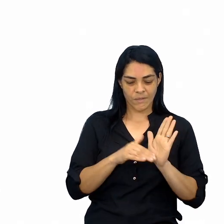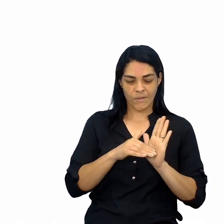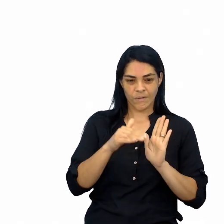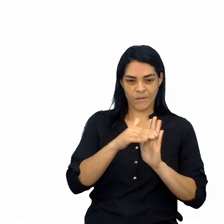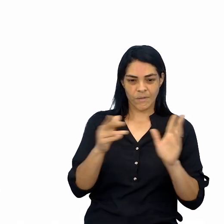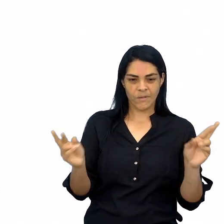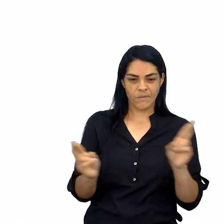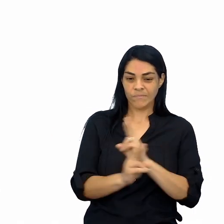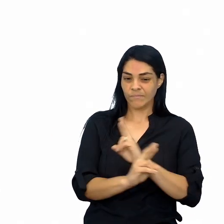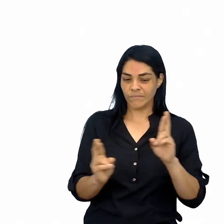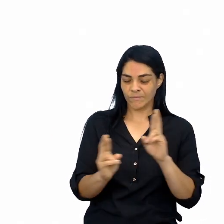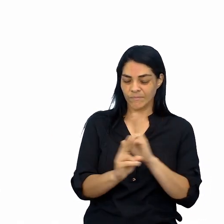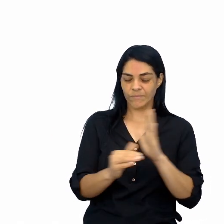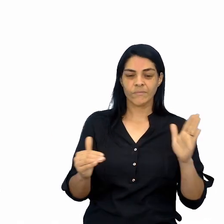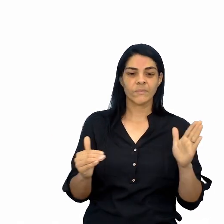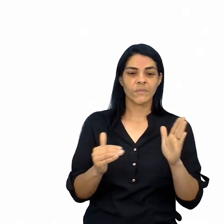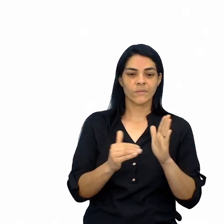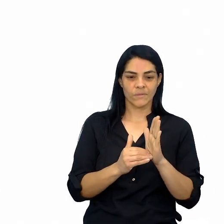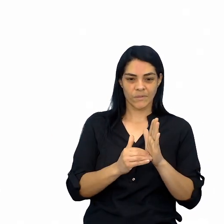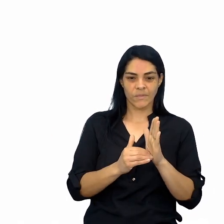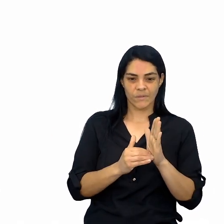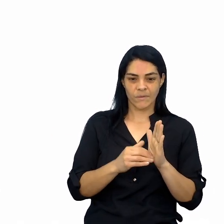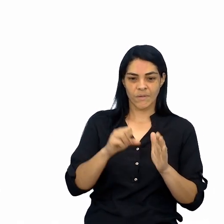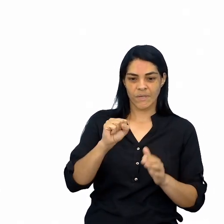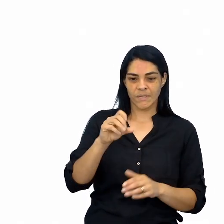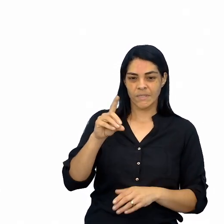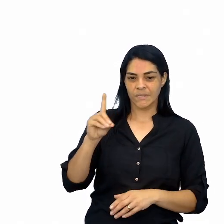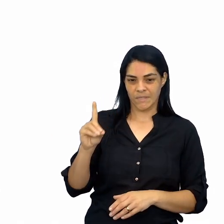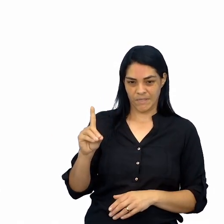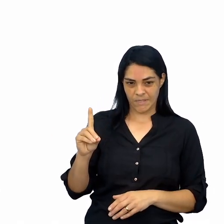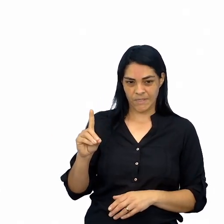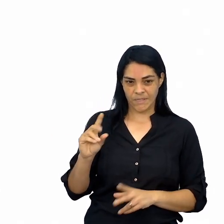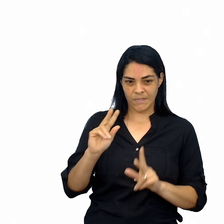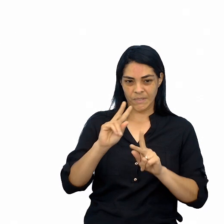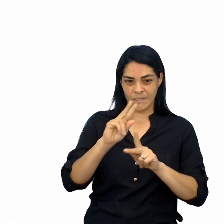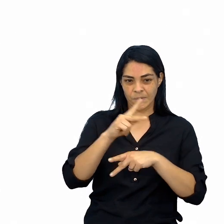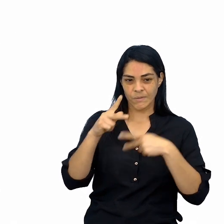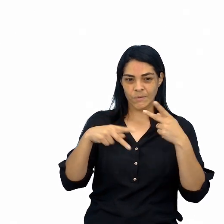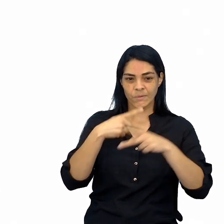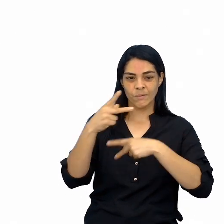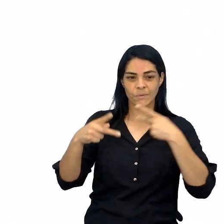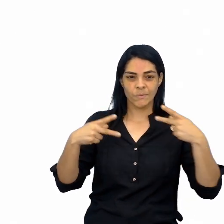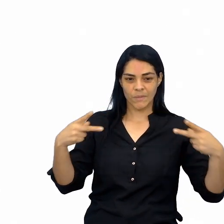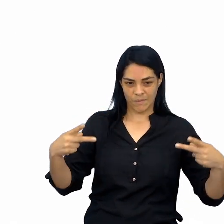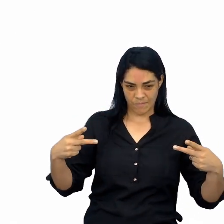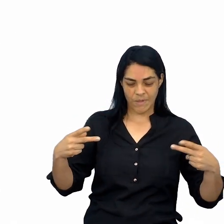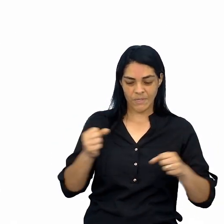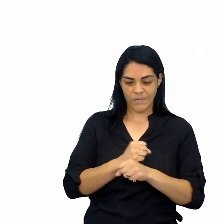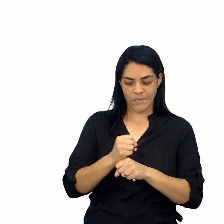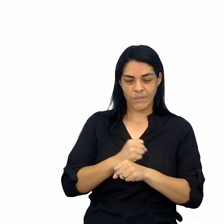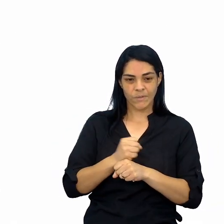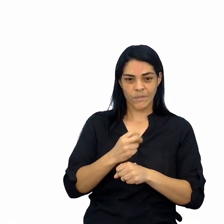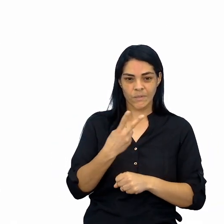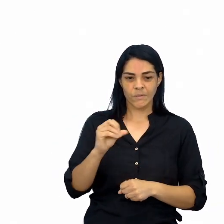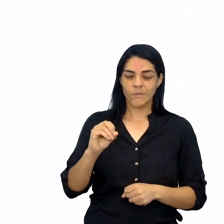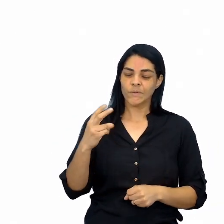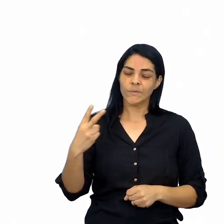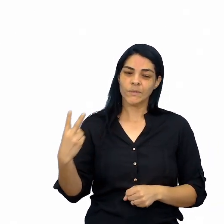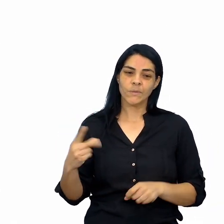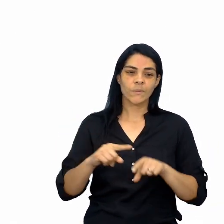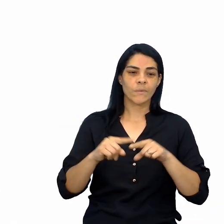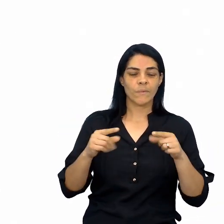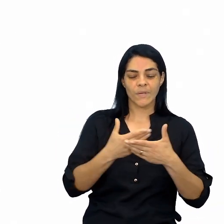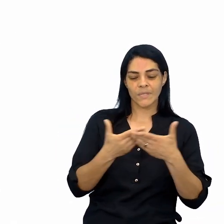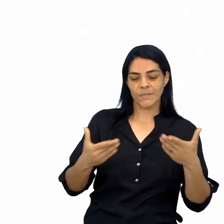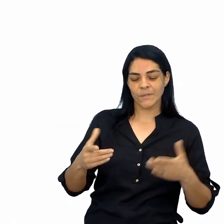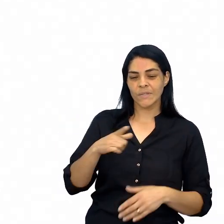relativa à última SD do bimestre e do ano letivo de 2022, mas ainda